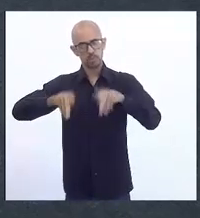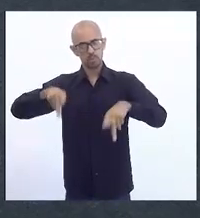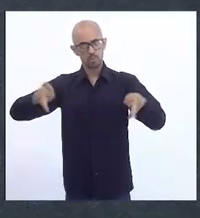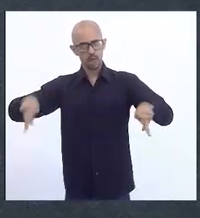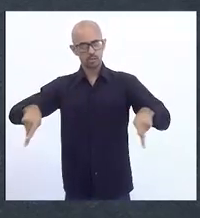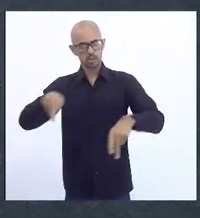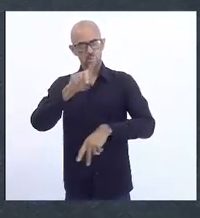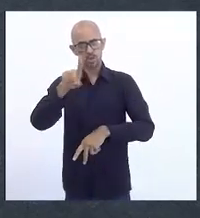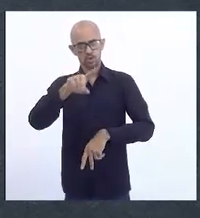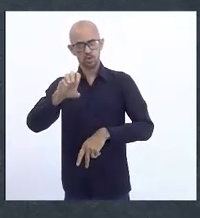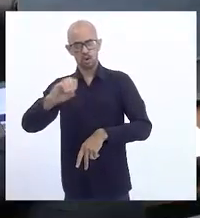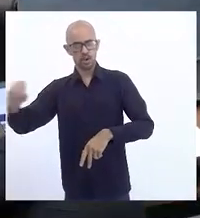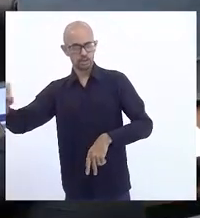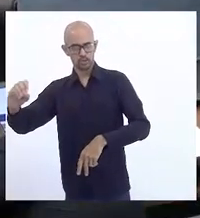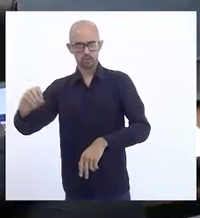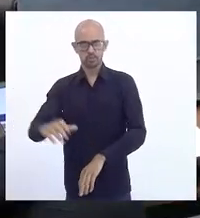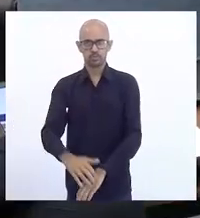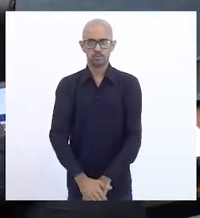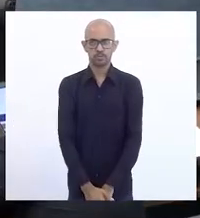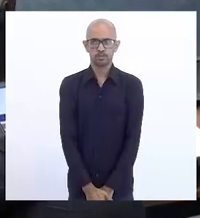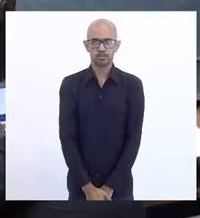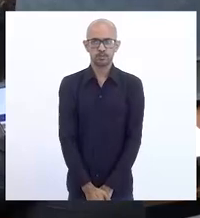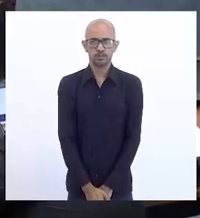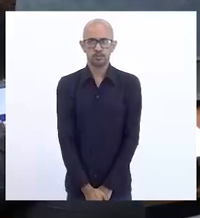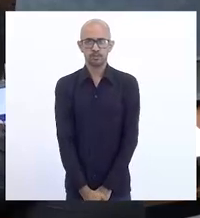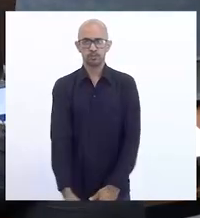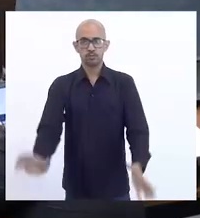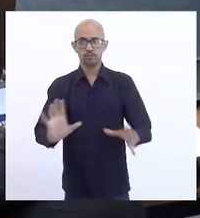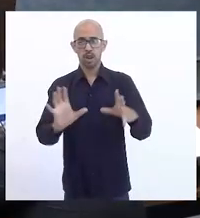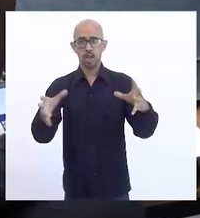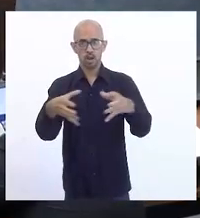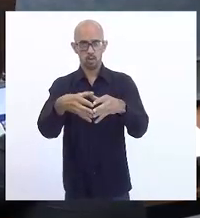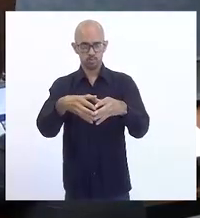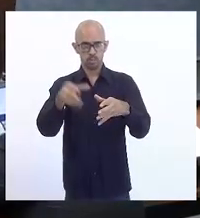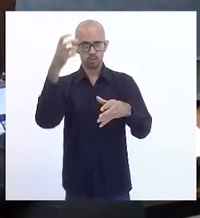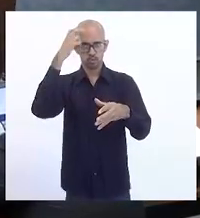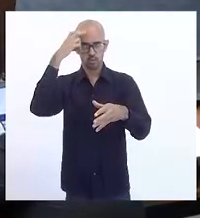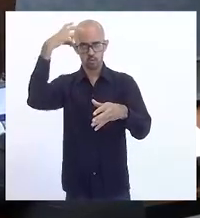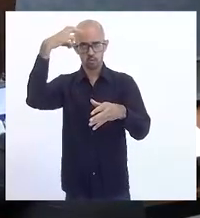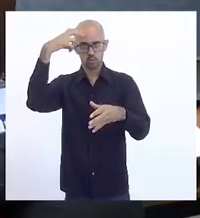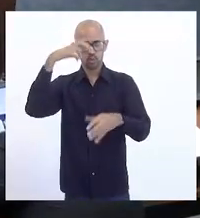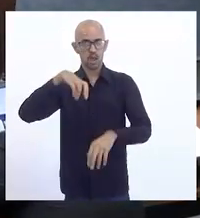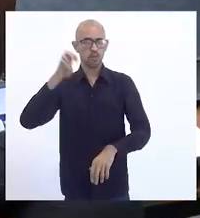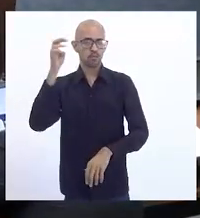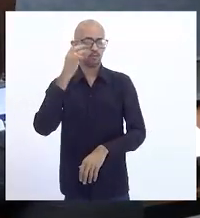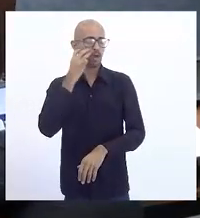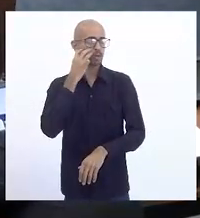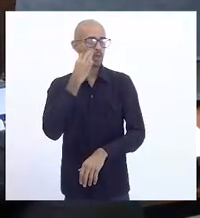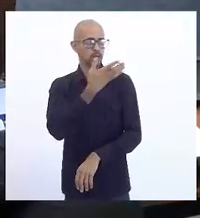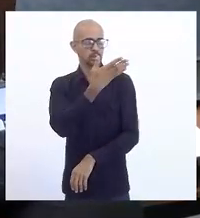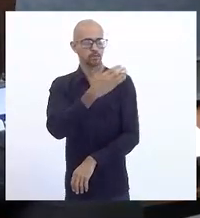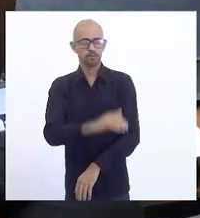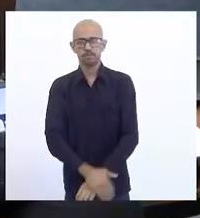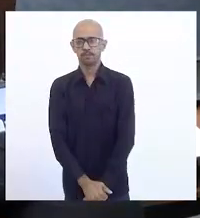querida Zona Oeste. Pela Comissão de Cultura, deputado Valdeque Carneiro.